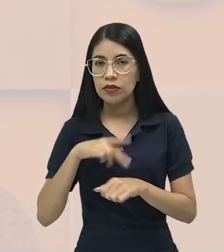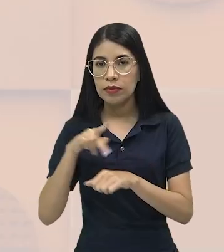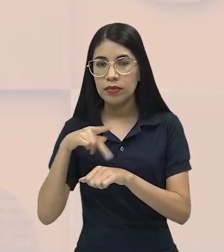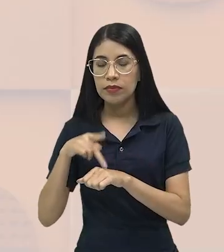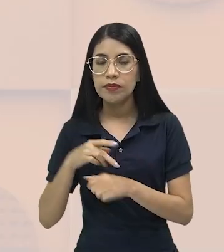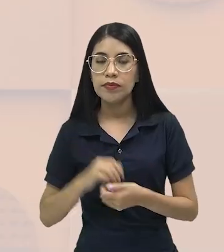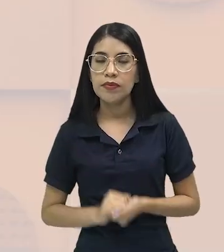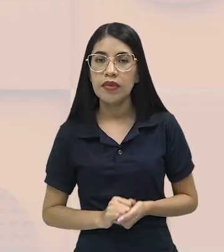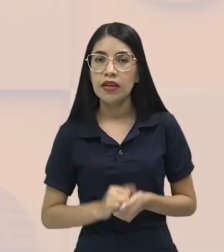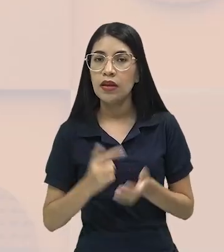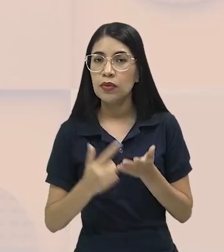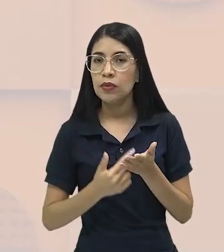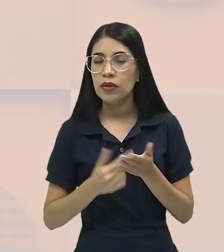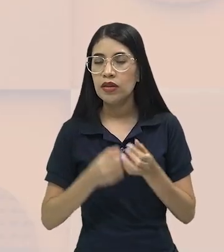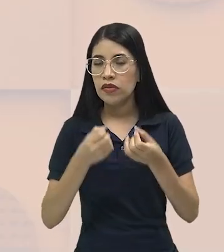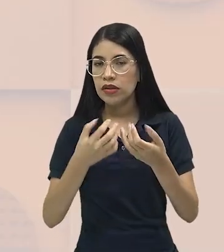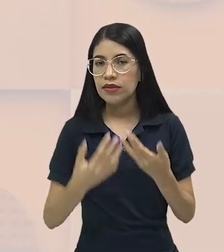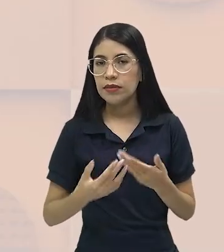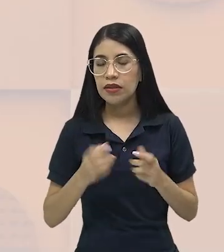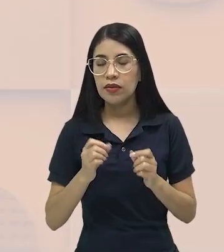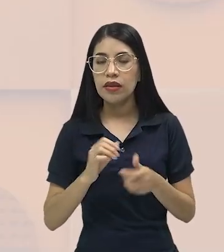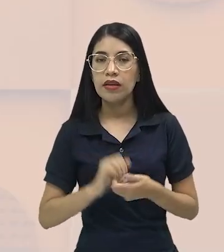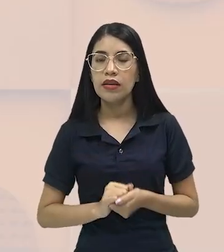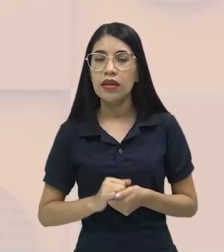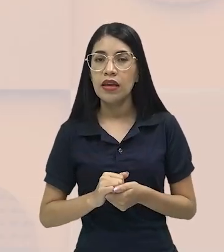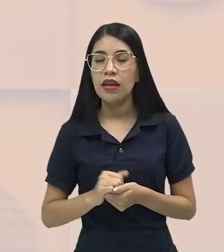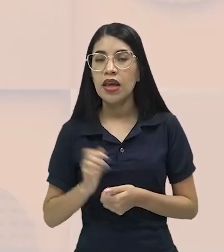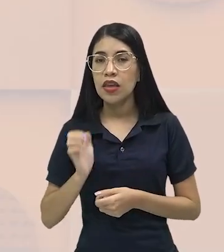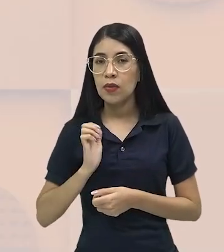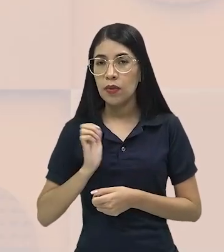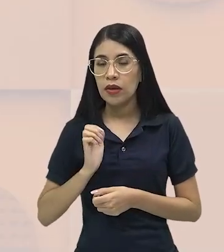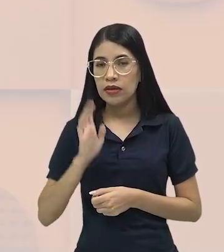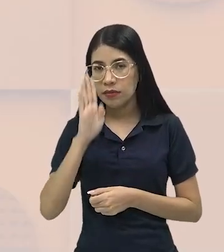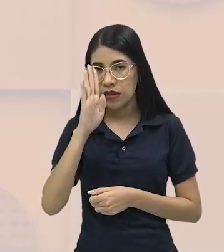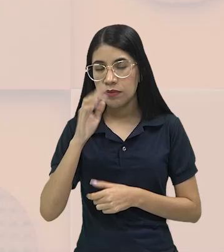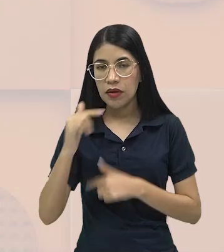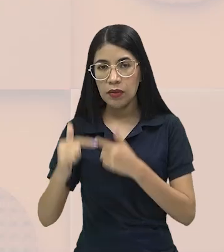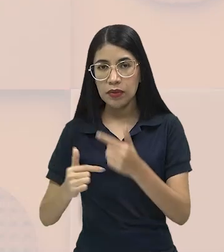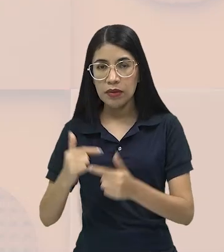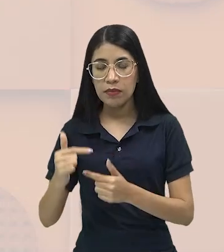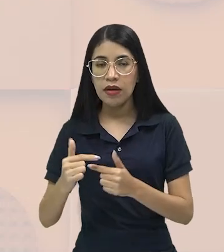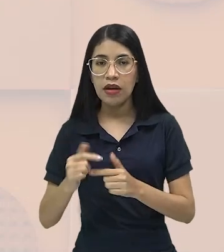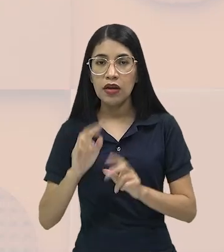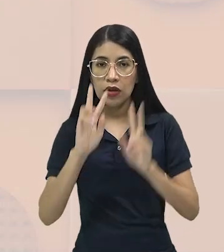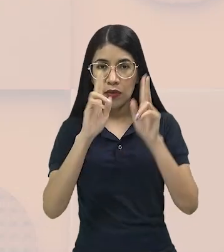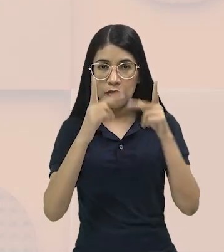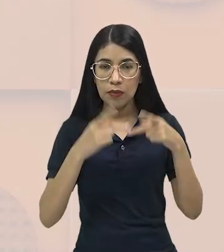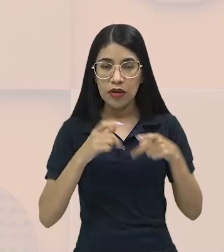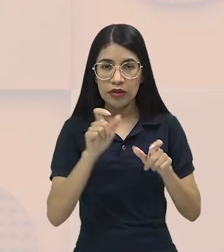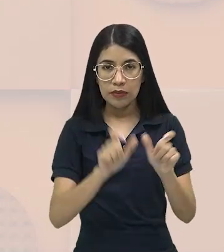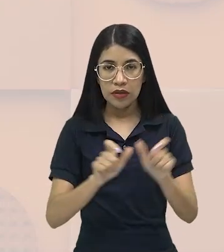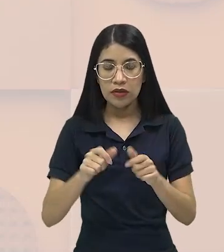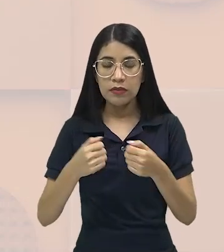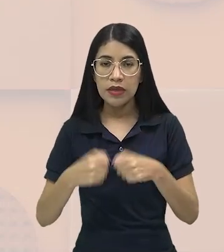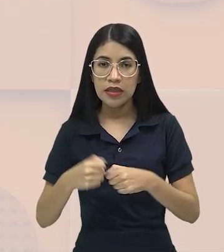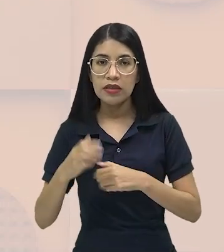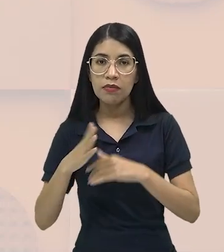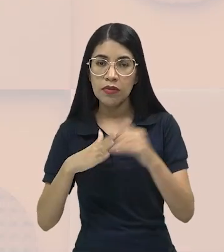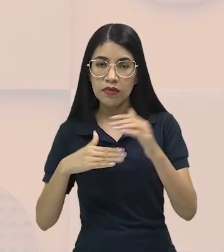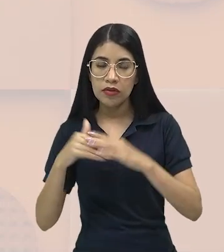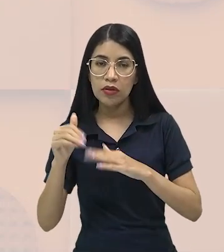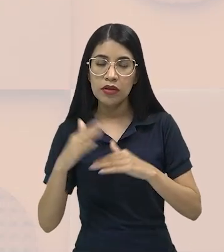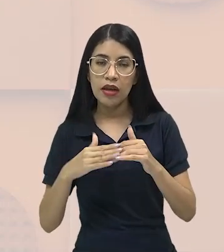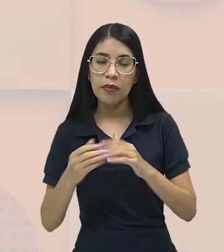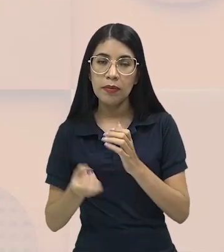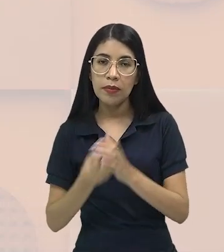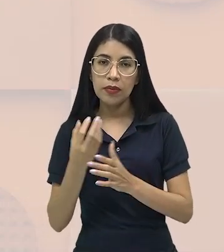que a riqueza das nações é o trabalho e que o ser humano precisa se especializar nesse trabalho, ele precisa produzir algo